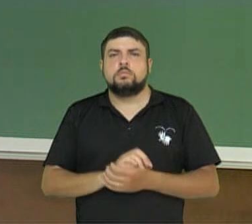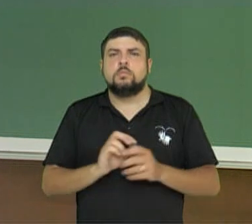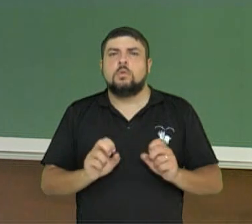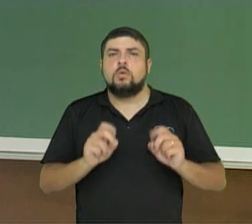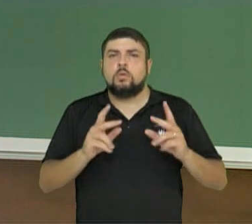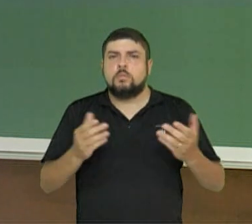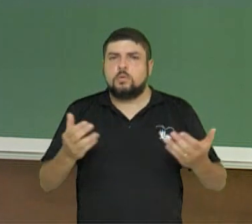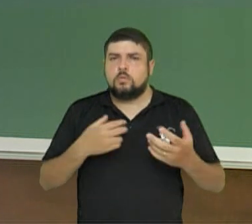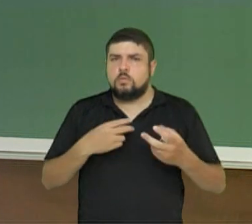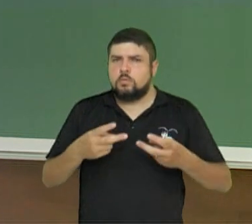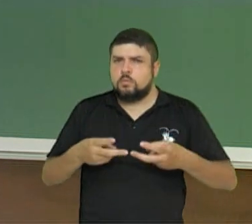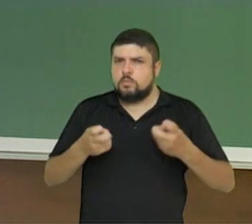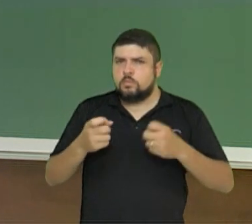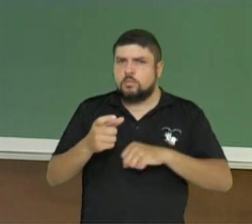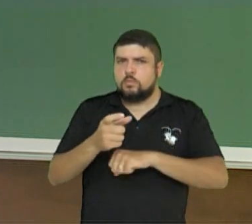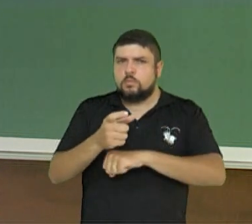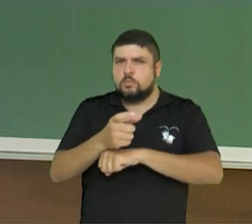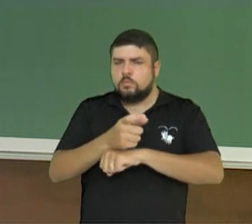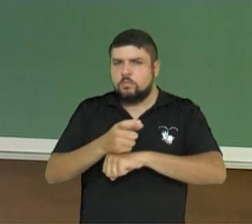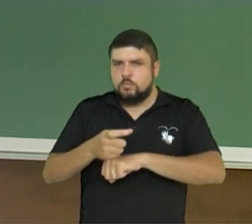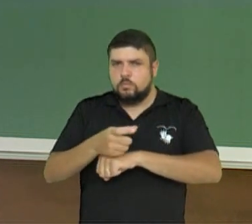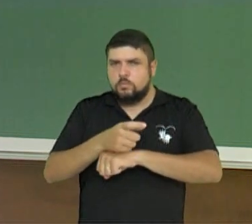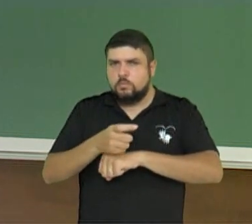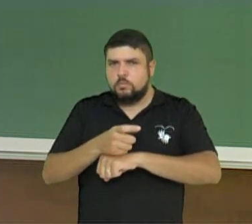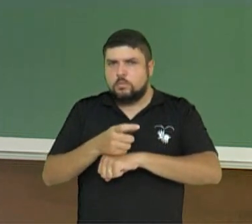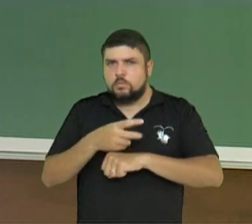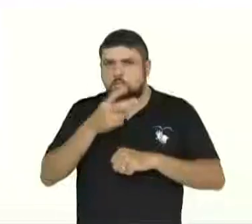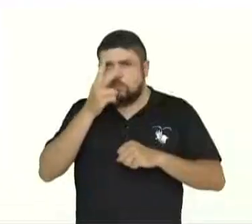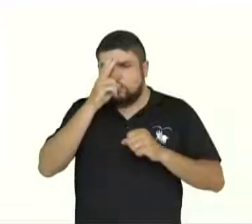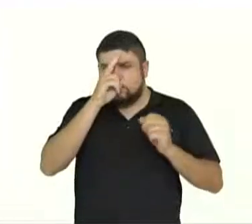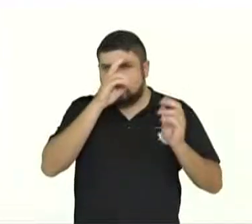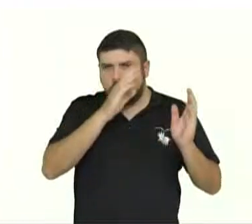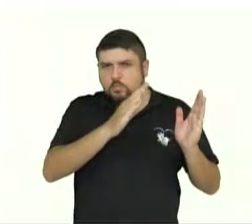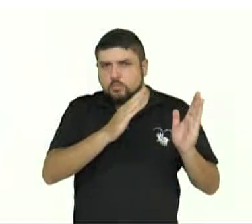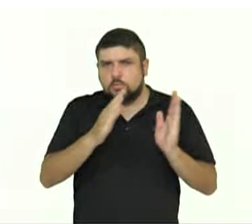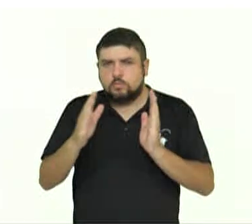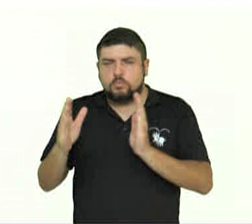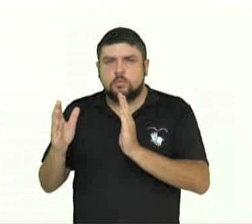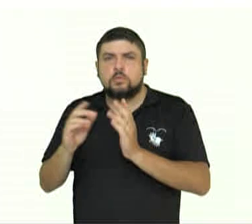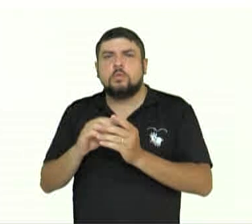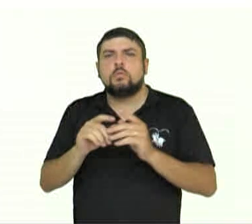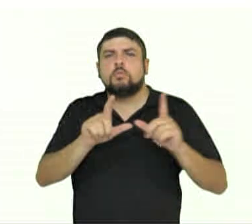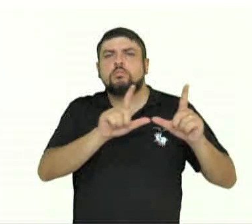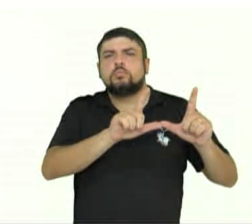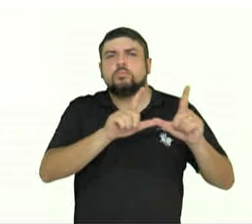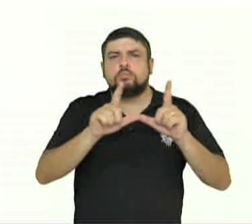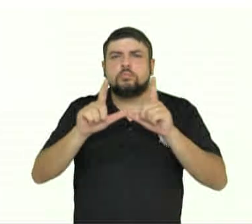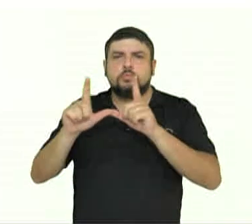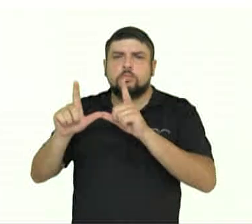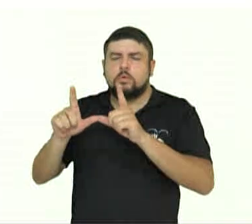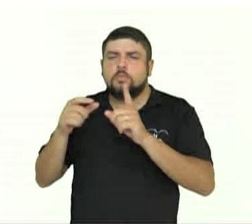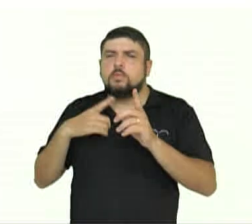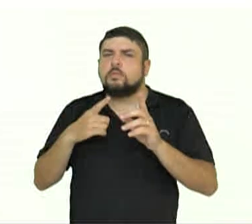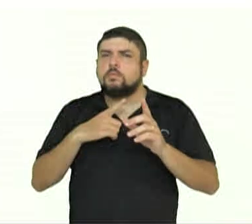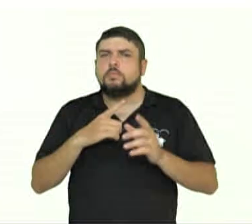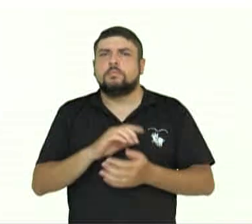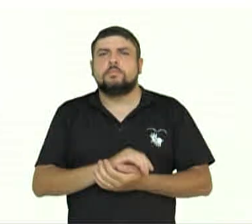os adjetivos que aparecem em la historieta que leemos. Apareceram aí alguns